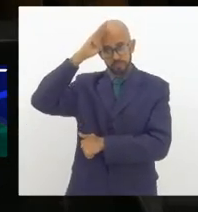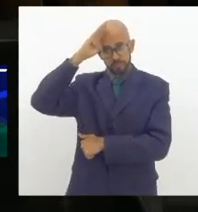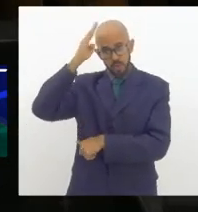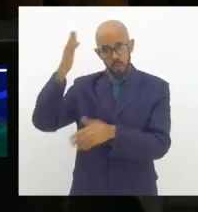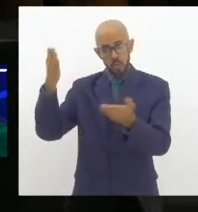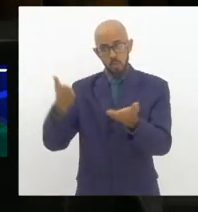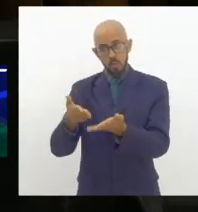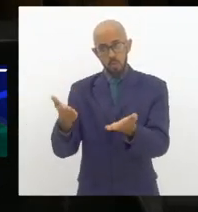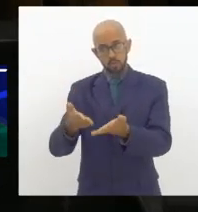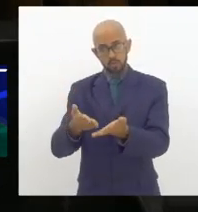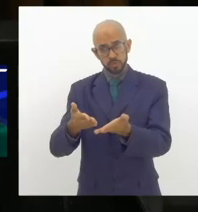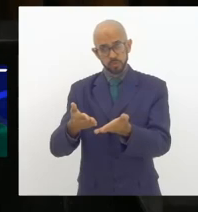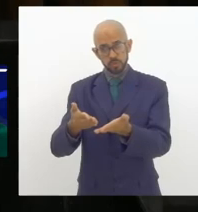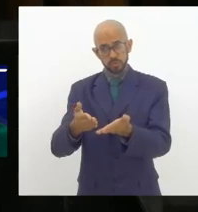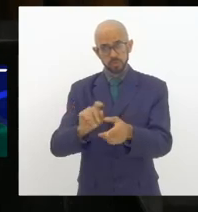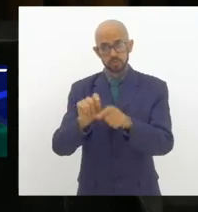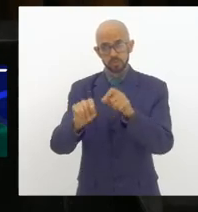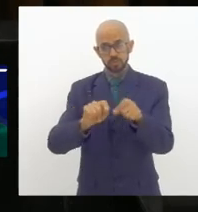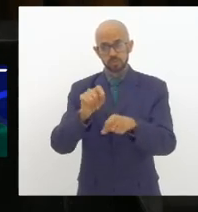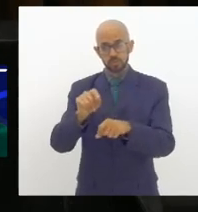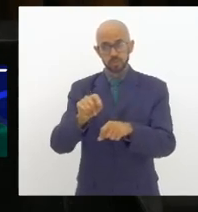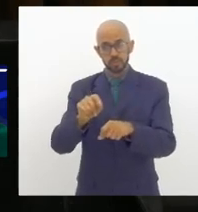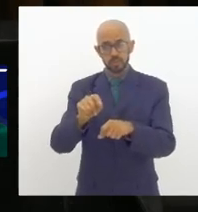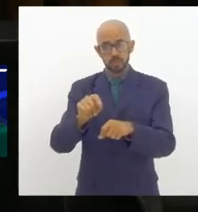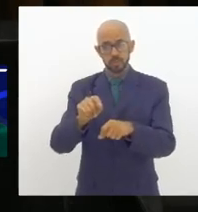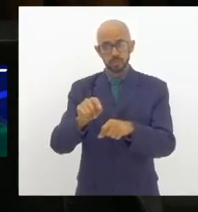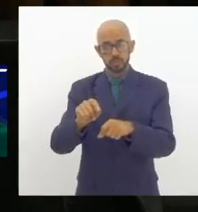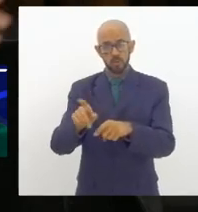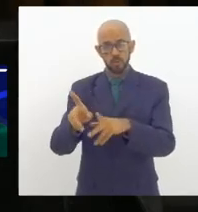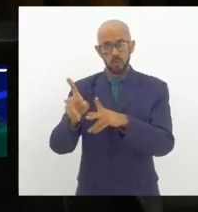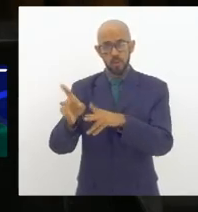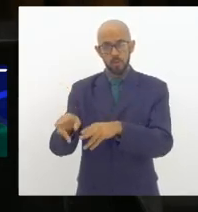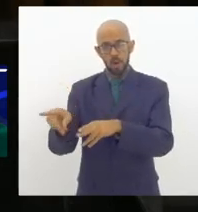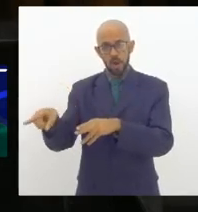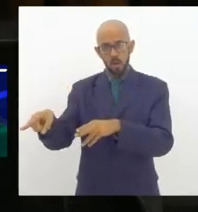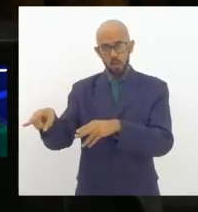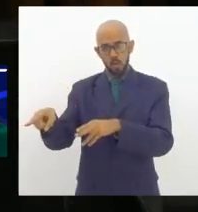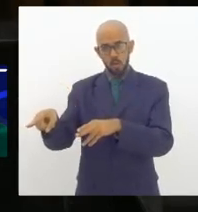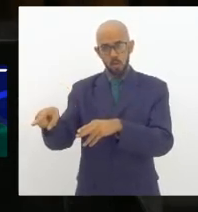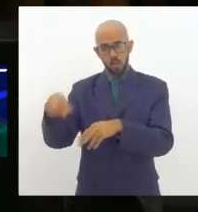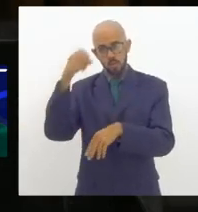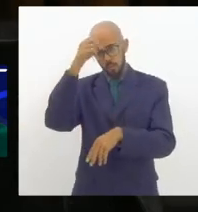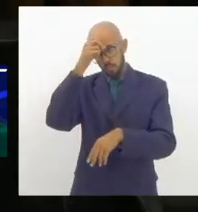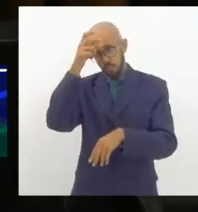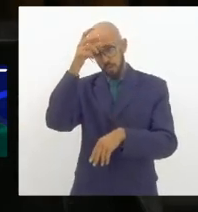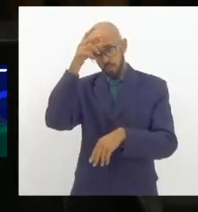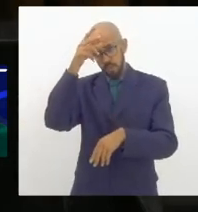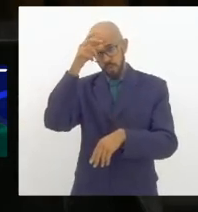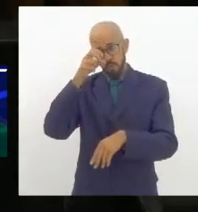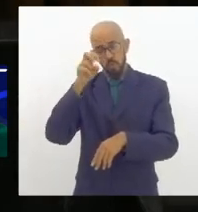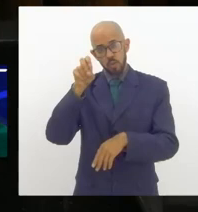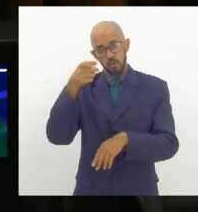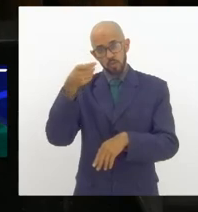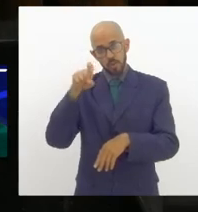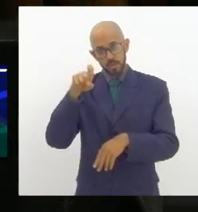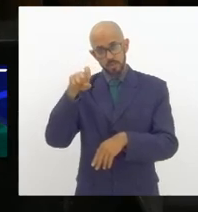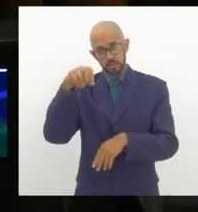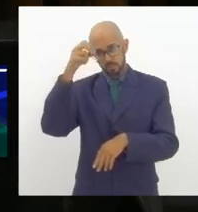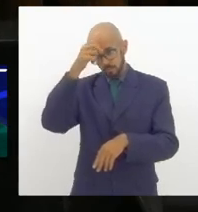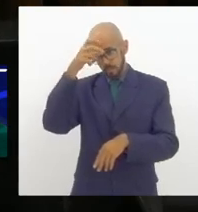se renderam e estão comendo mesmo coxo do prefeito do ex-prefeito